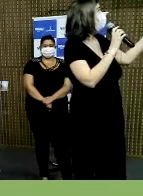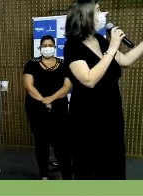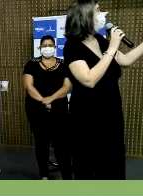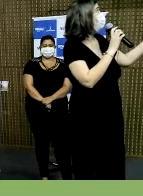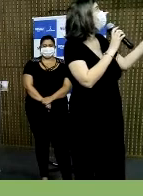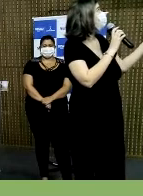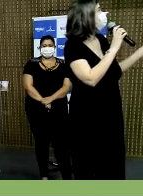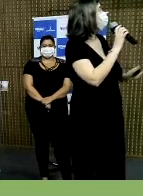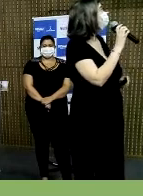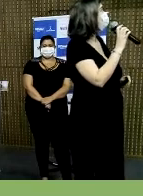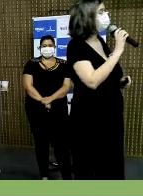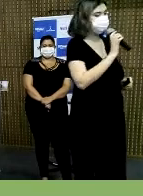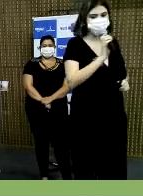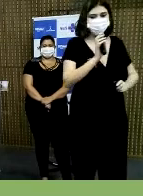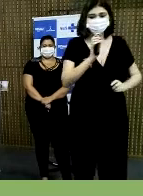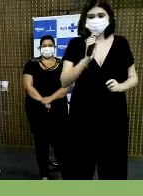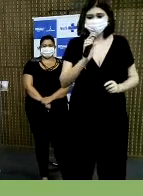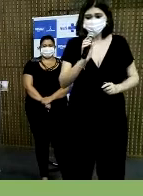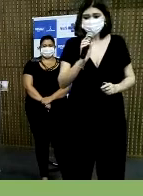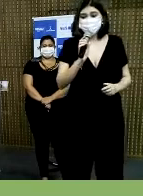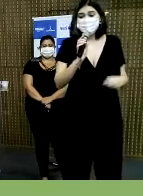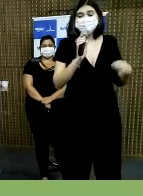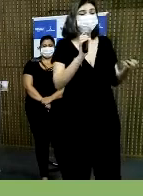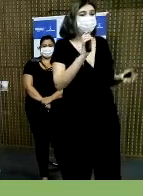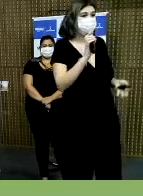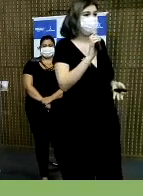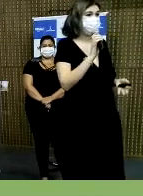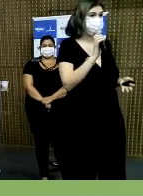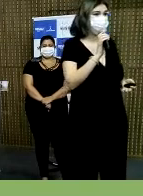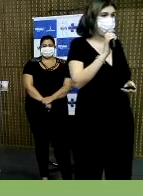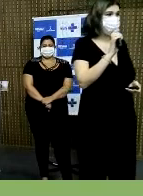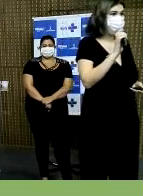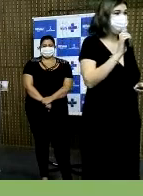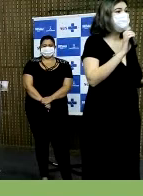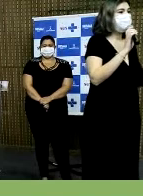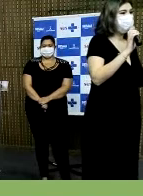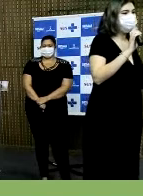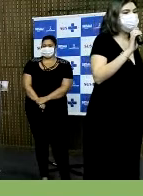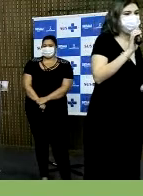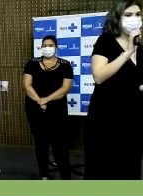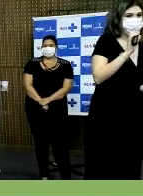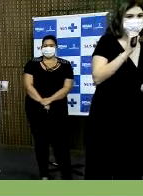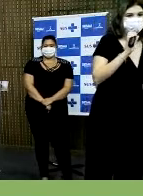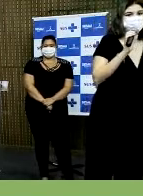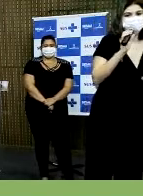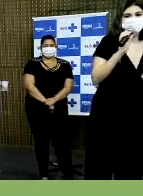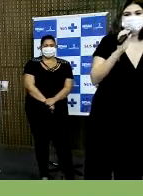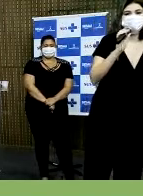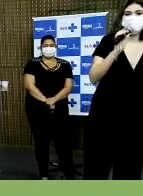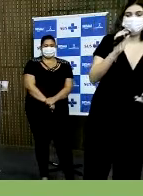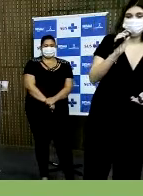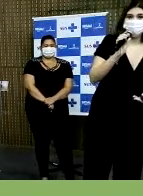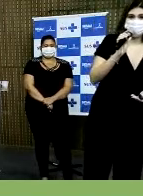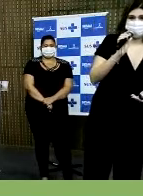houve uma melhora em relação a 2021. Também em questão das consultas, em relação a 2020, nós tivemos